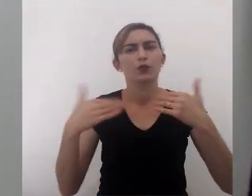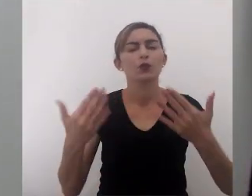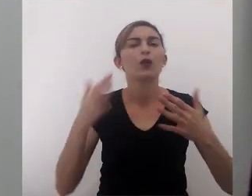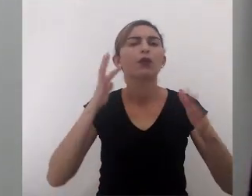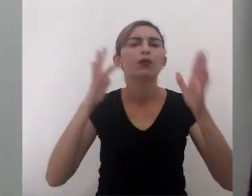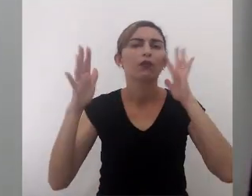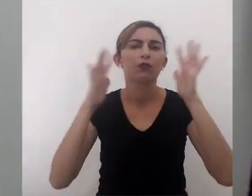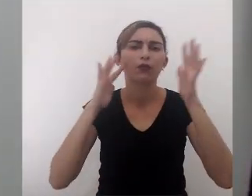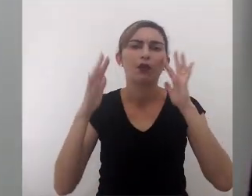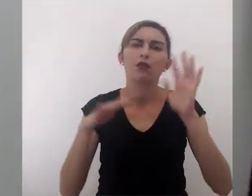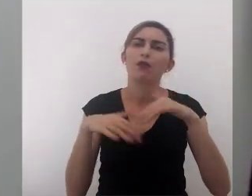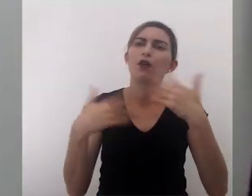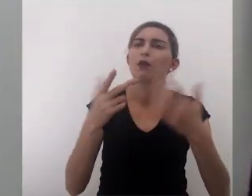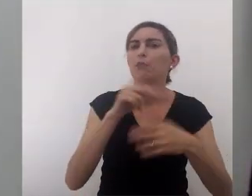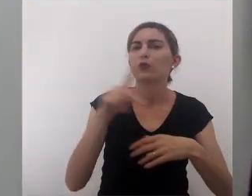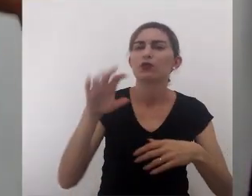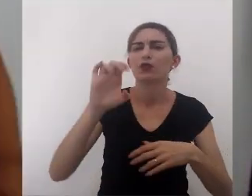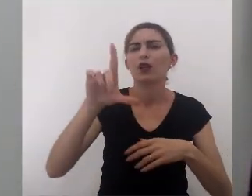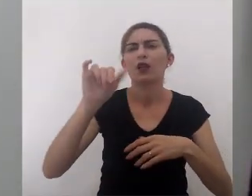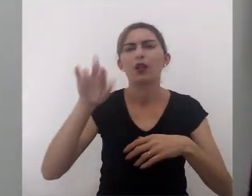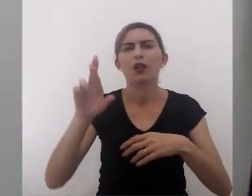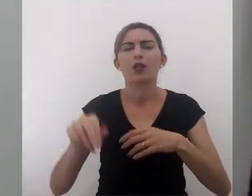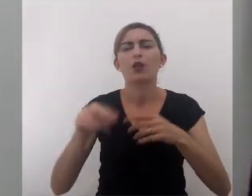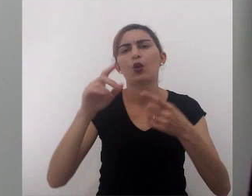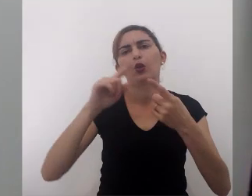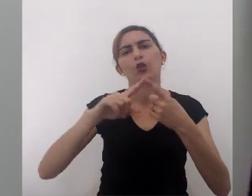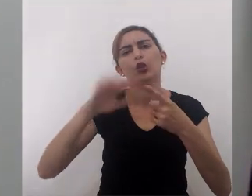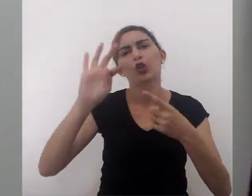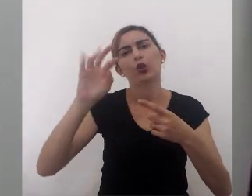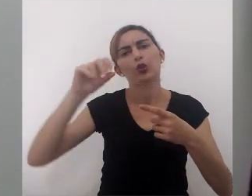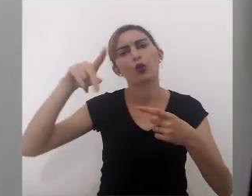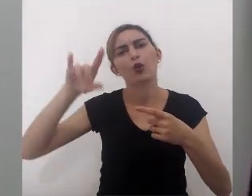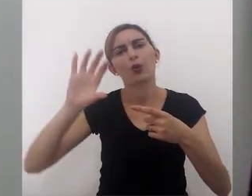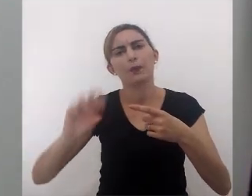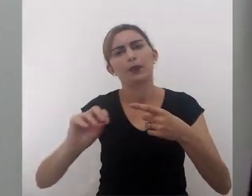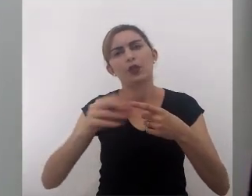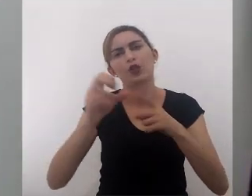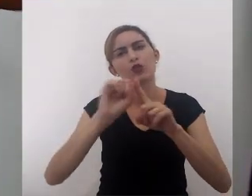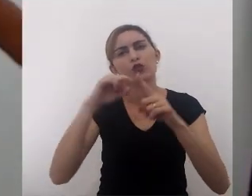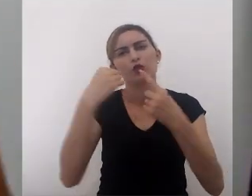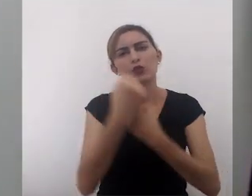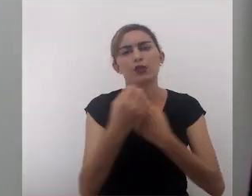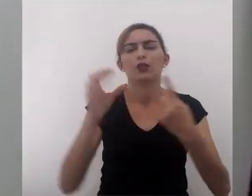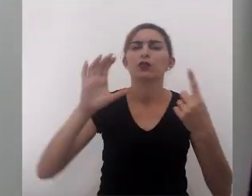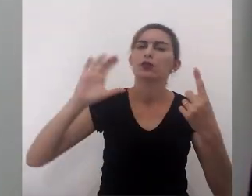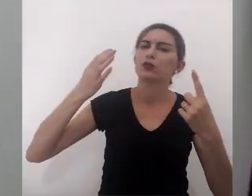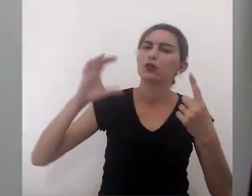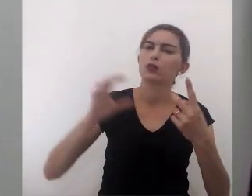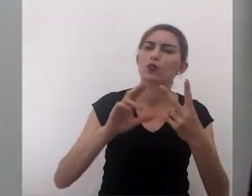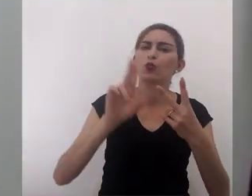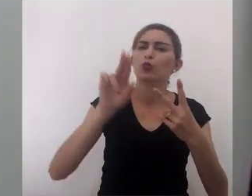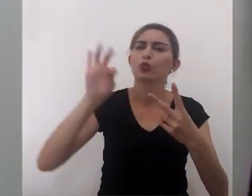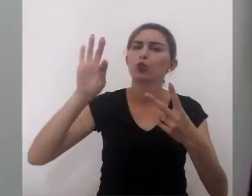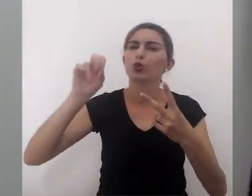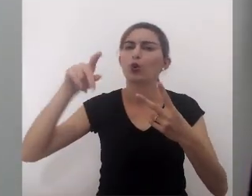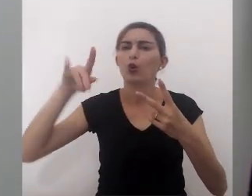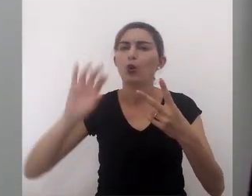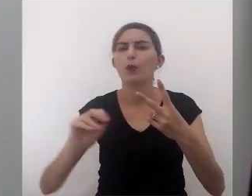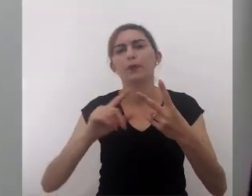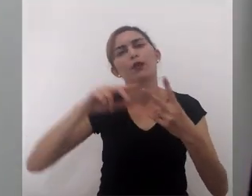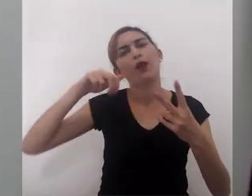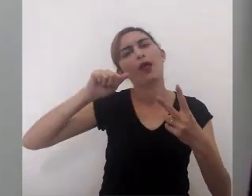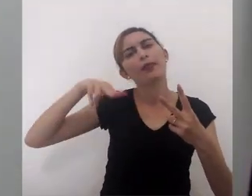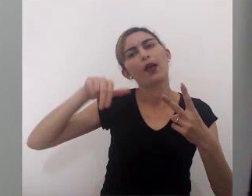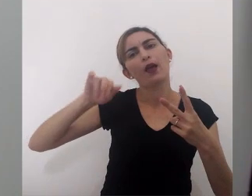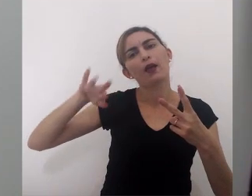teorias? Ah, professor Cláudio, socialismo utópico, socialismo científico e anarquismo.